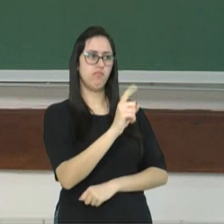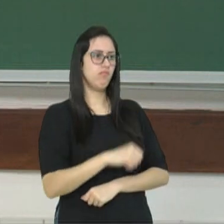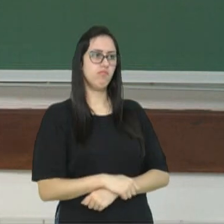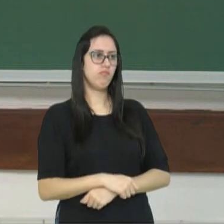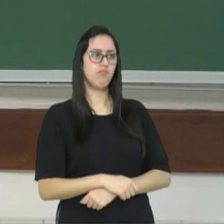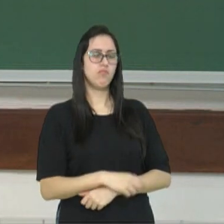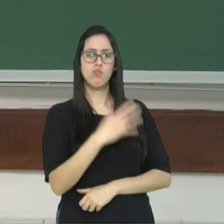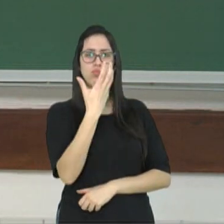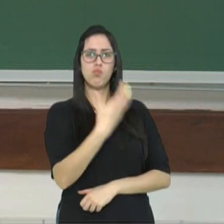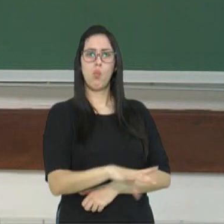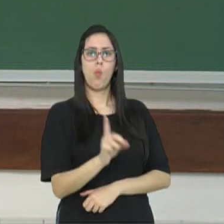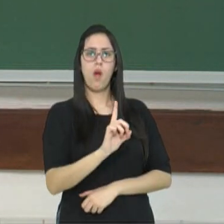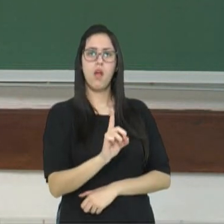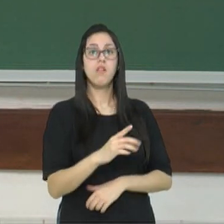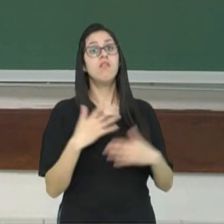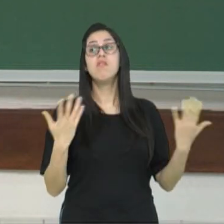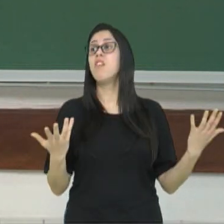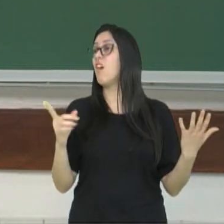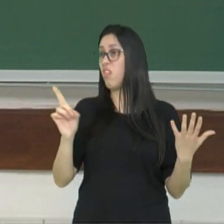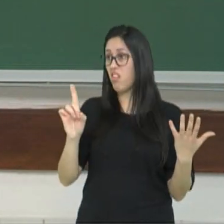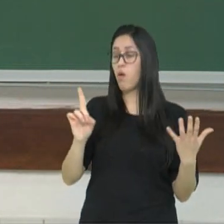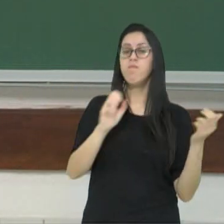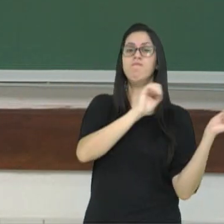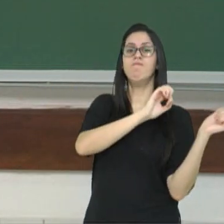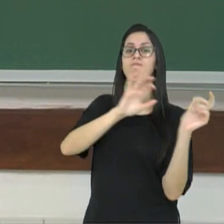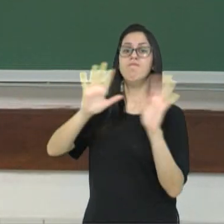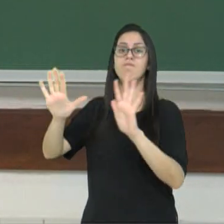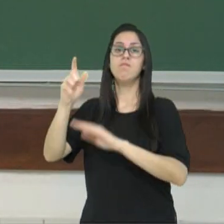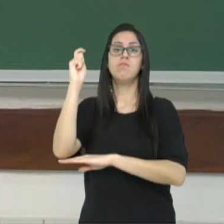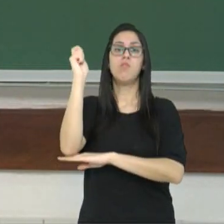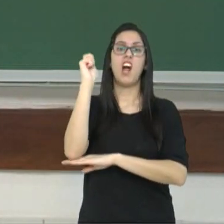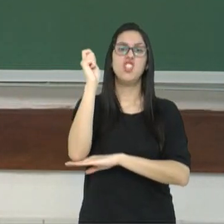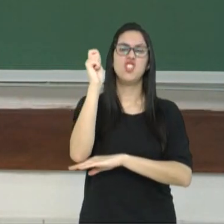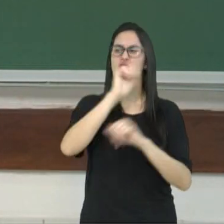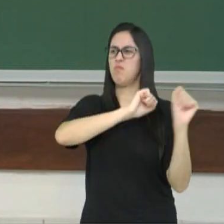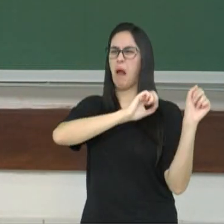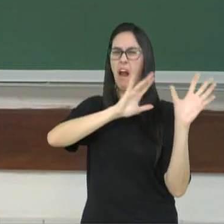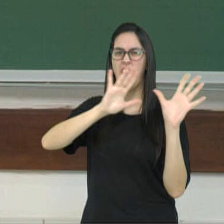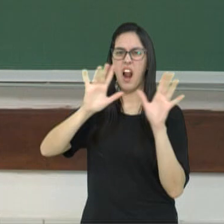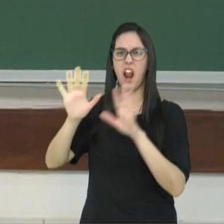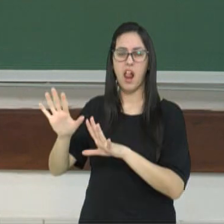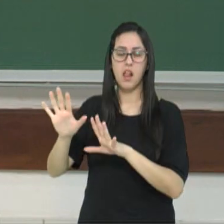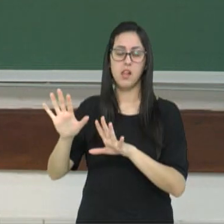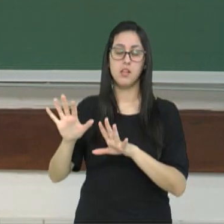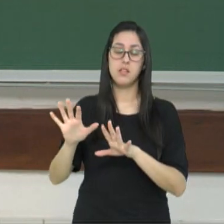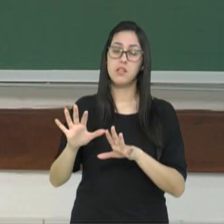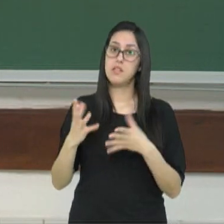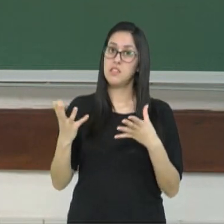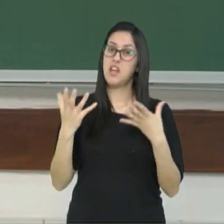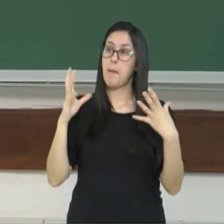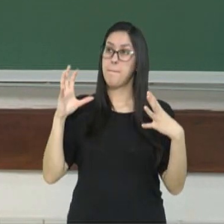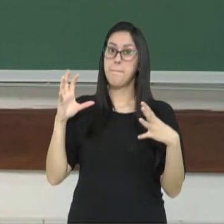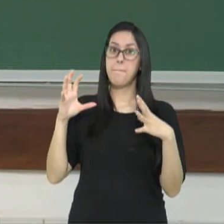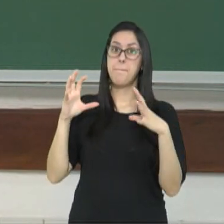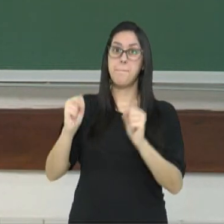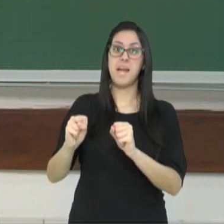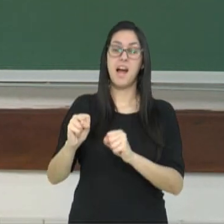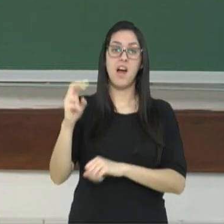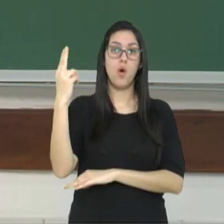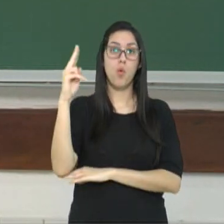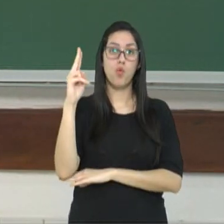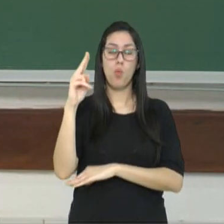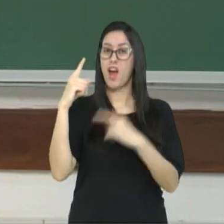a Argentina. Por causa dessa agressão contra a Argentina, querendo pegar o Uruguai e contra